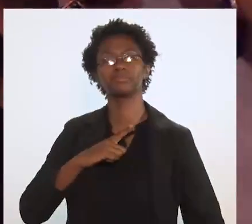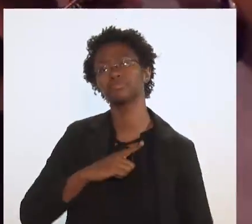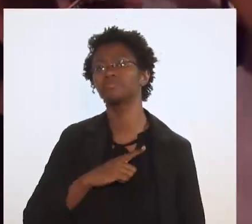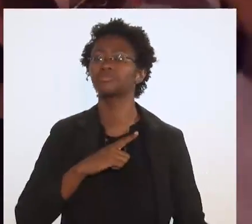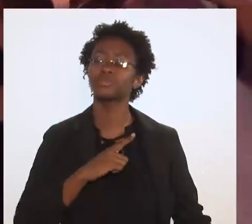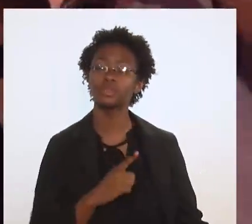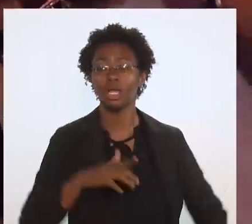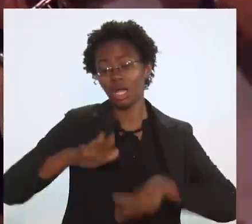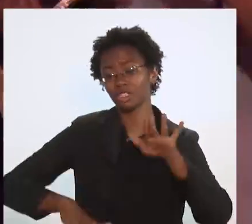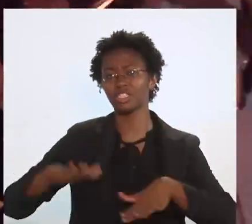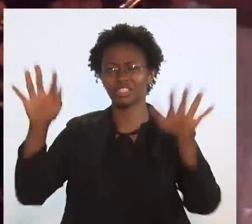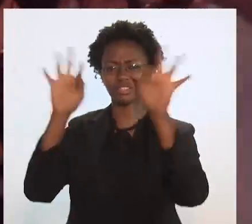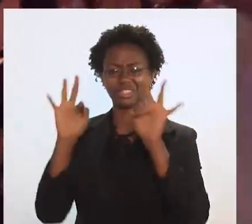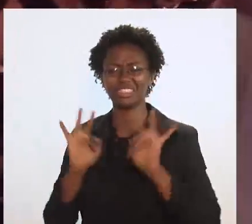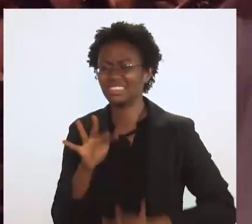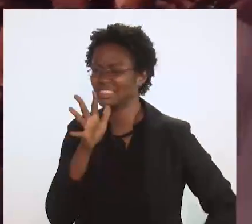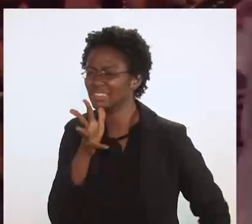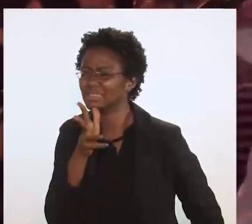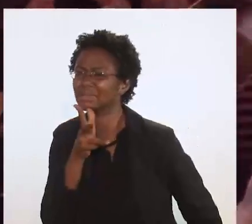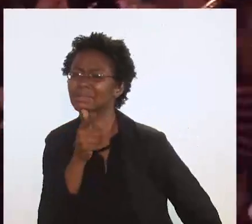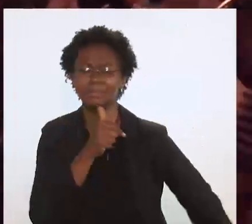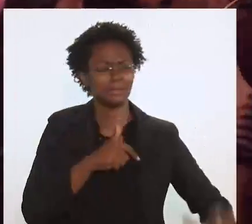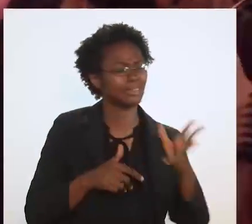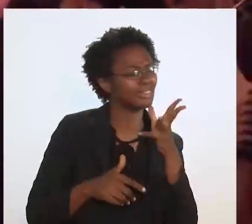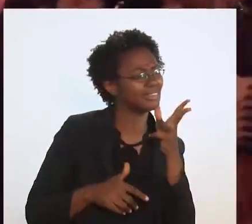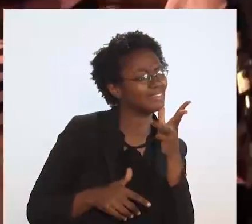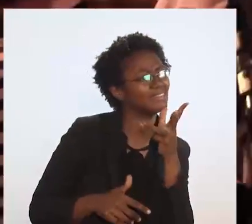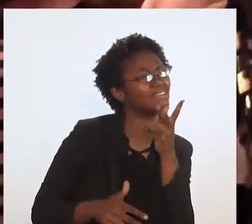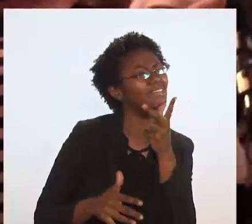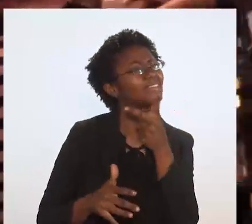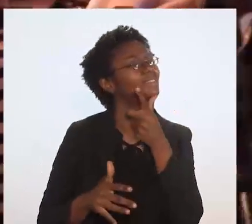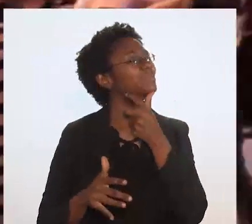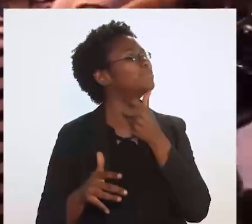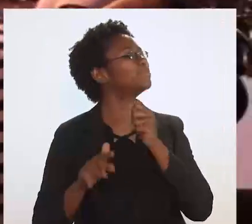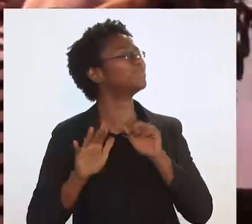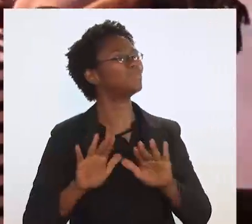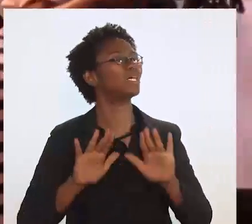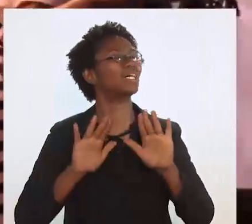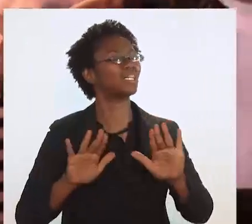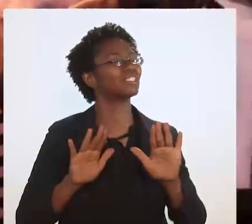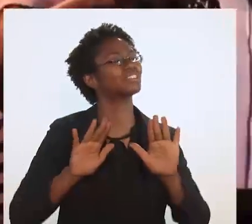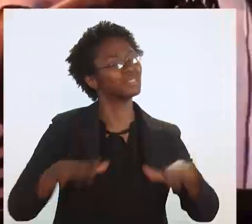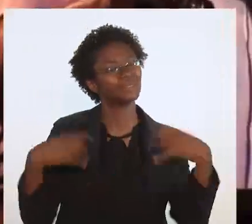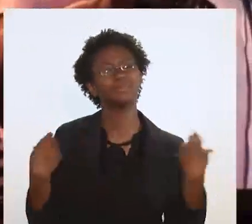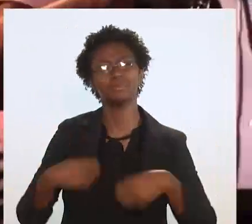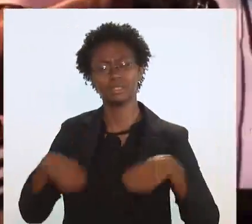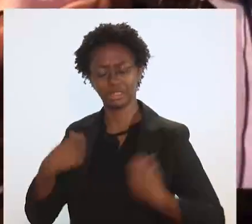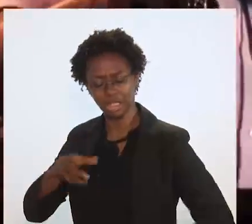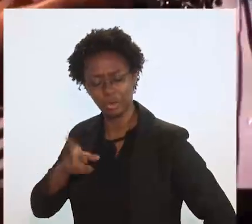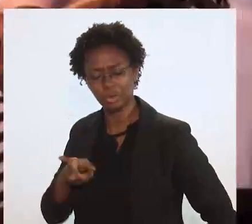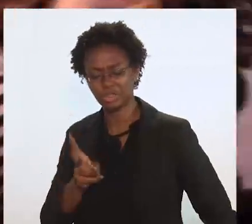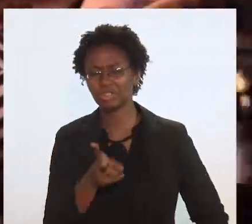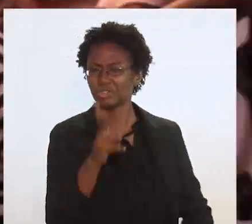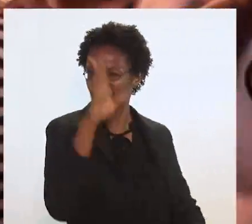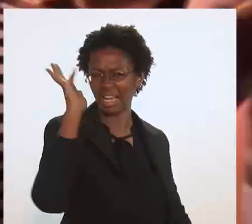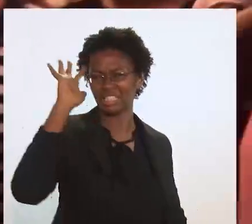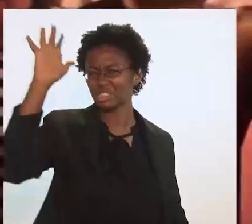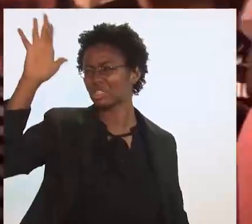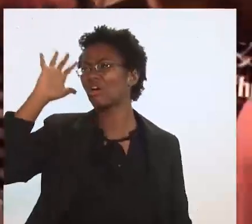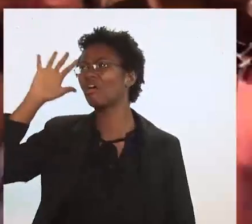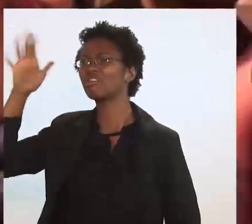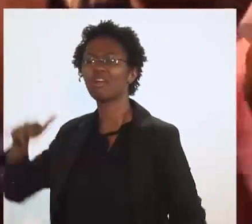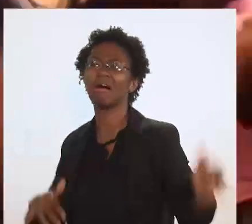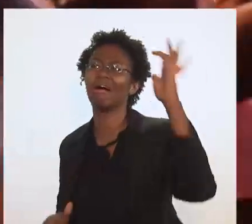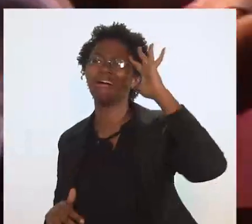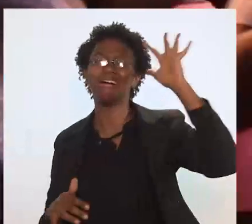sua hora. Deixa pra mim, às vezes a felicidade demora a chegar. Aí é que a gente não